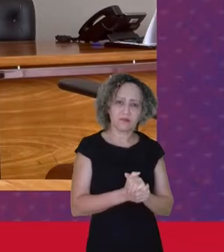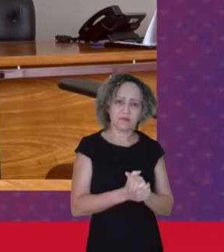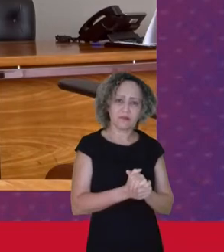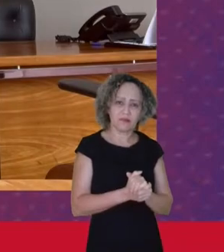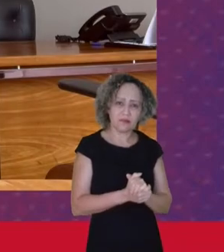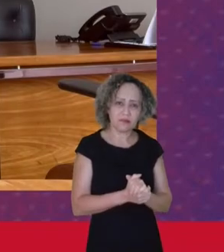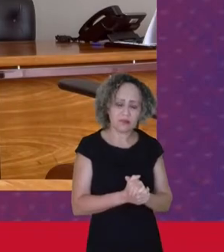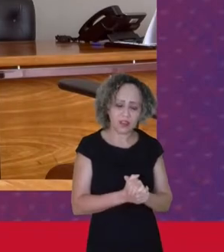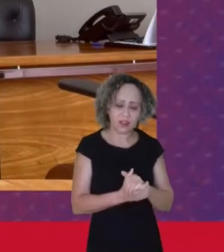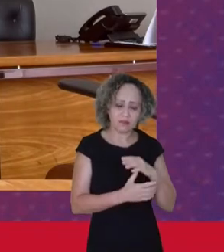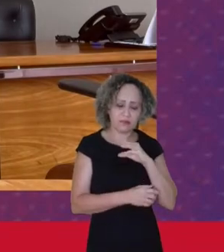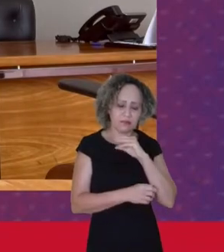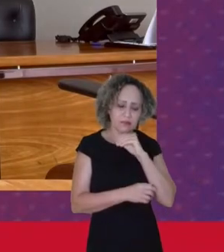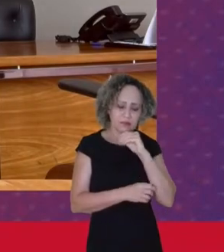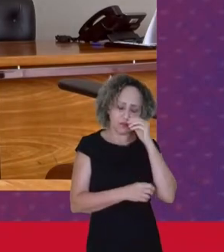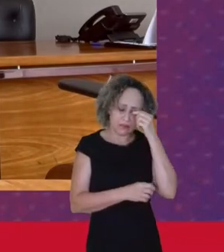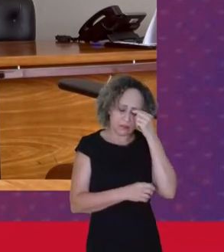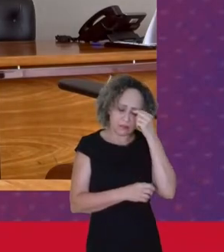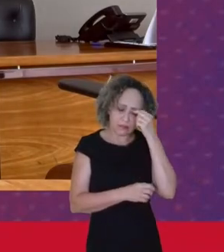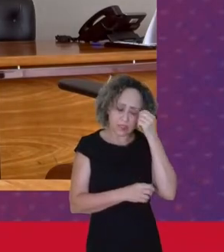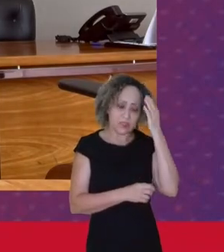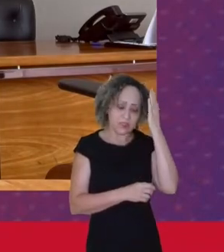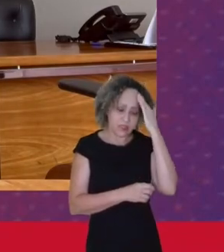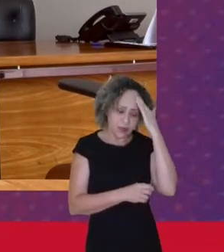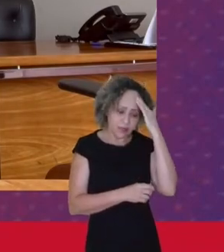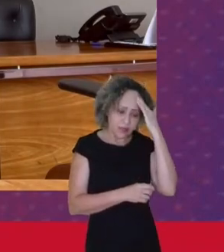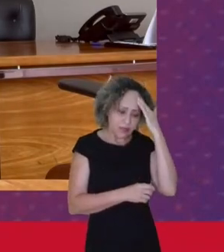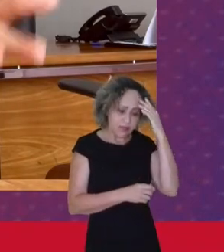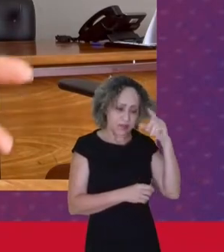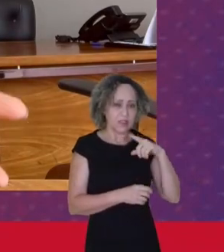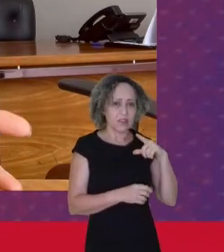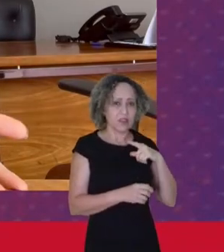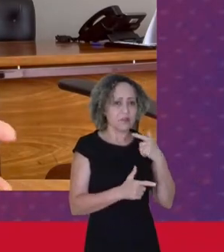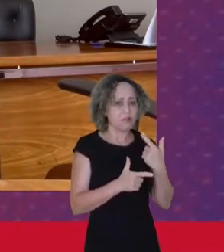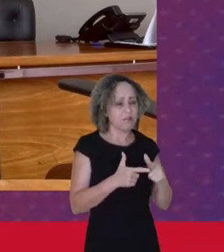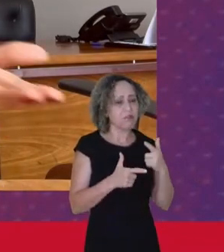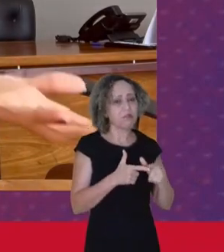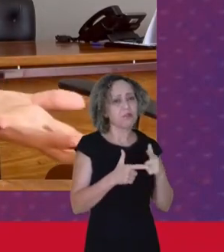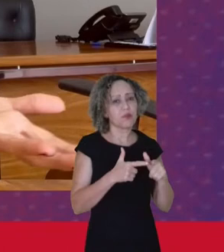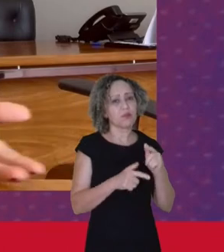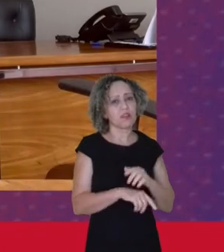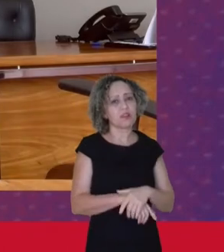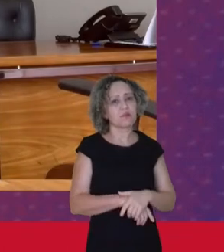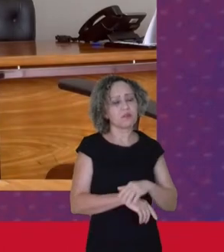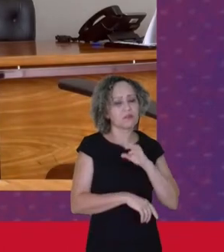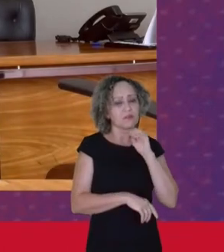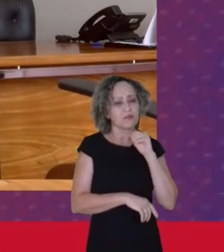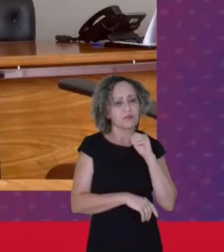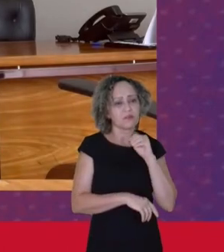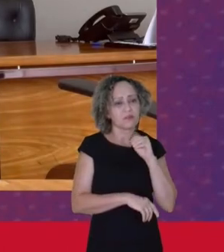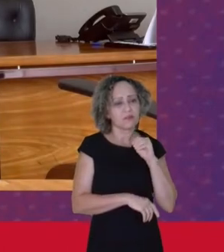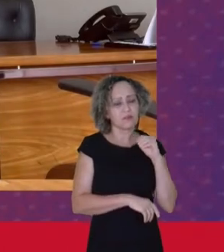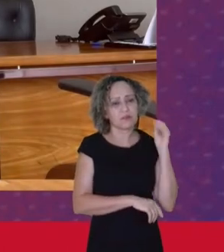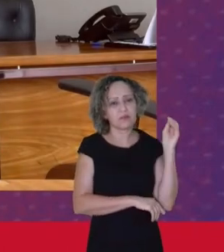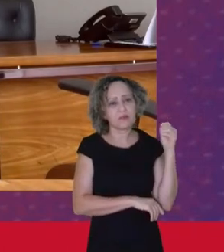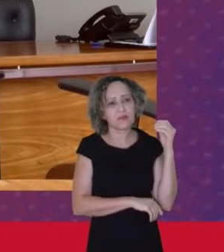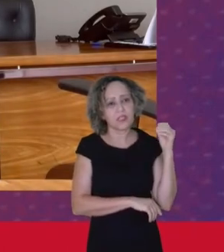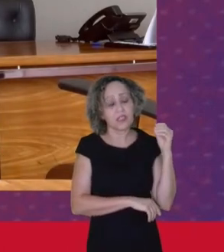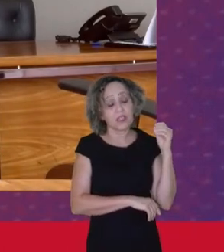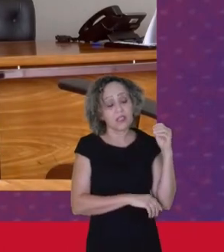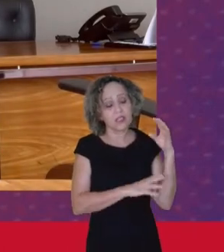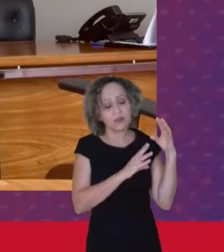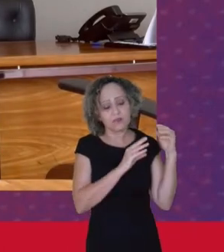isso a gente sabe que vai interferir na vida dela toda a vida. Então, oferecer esse